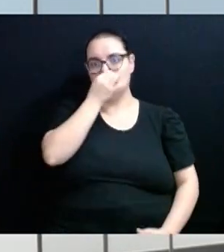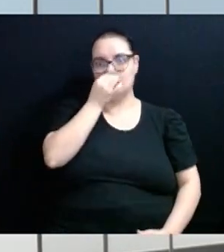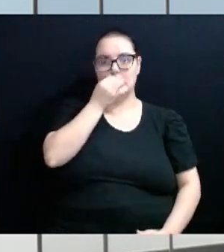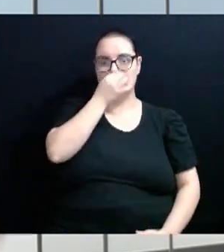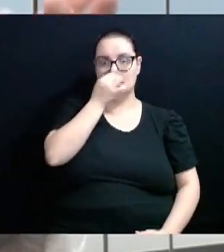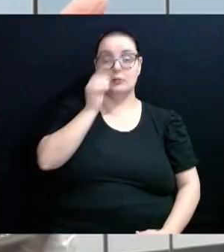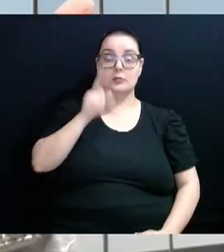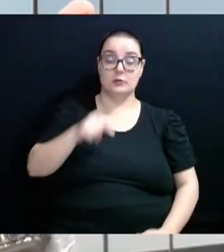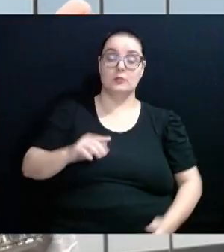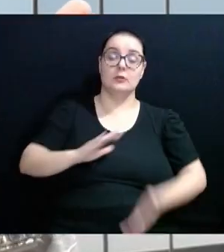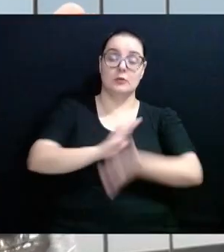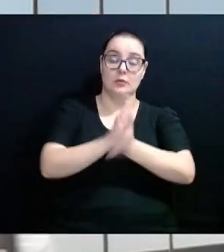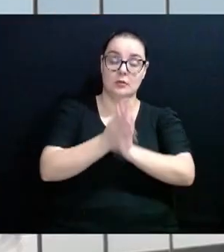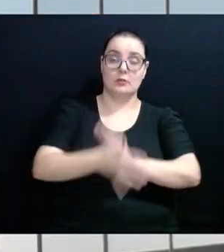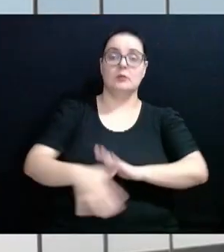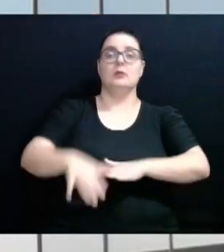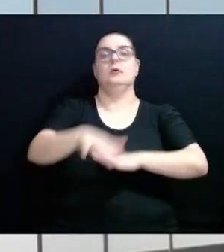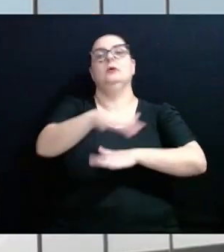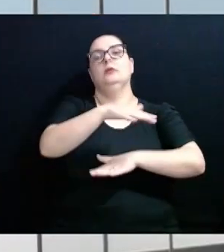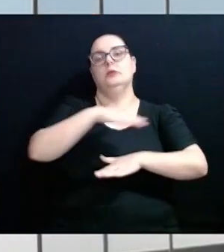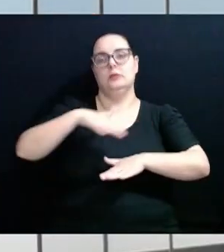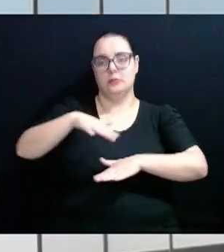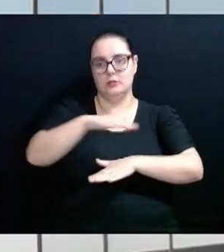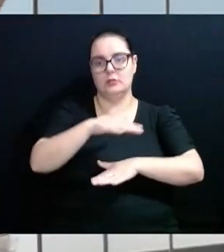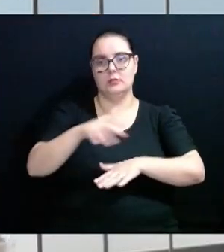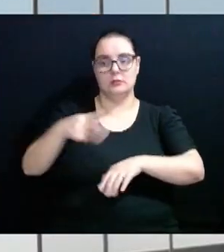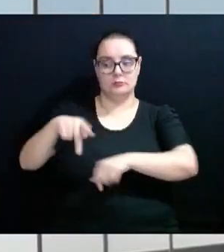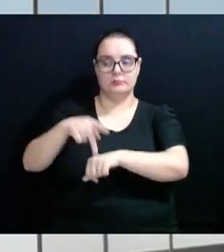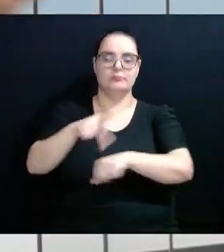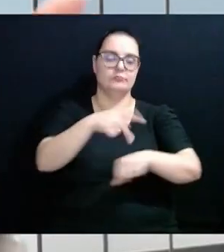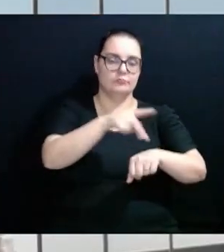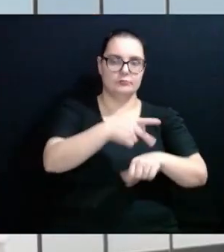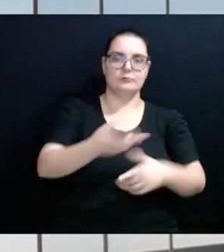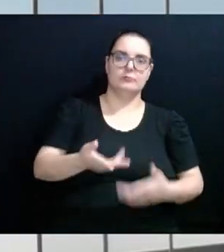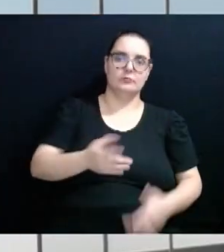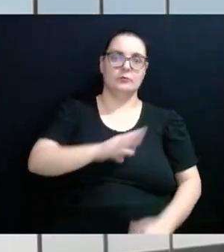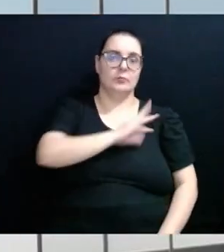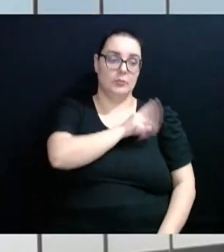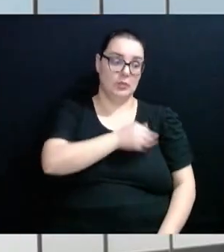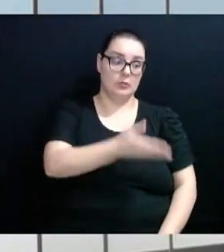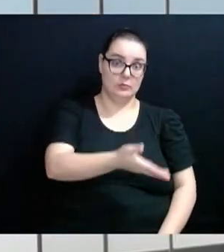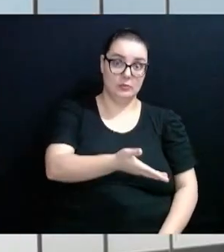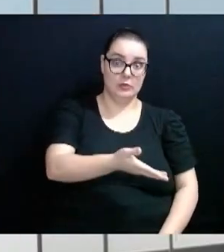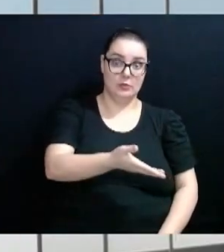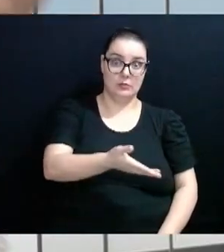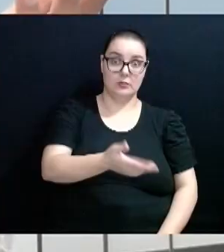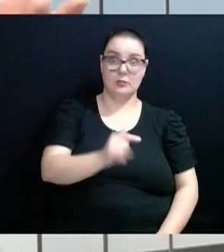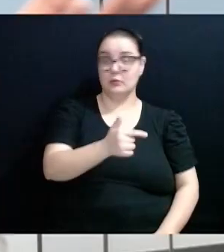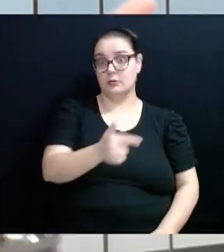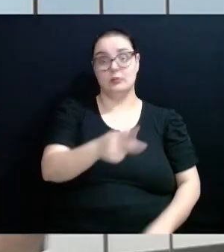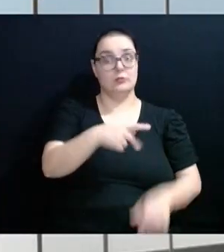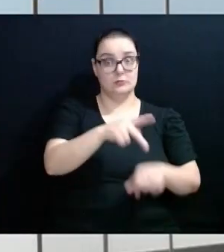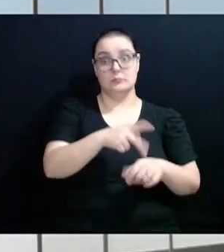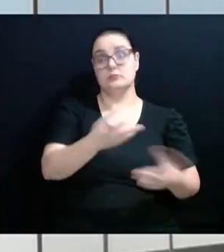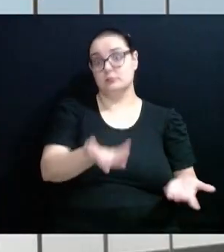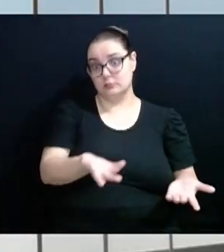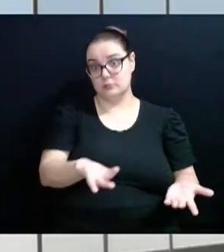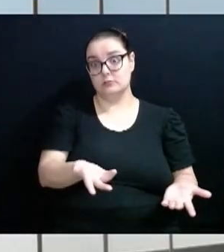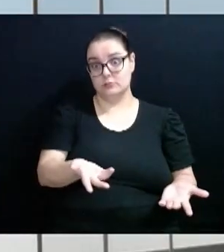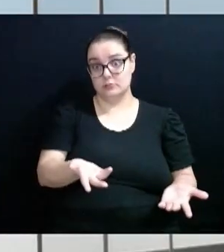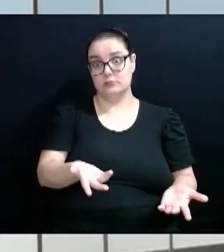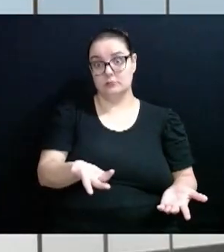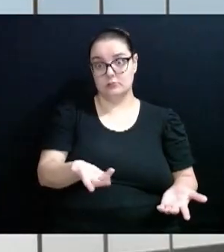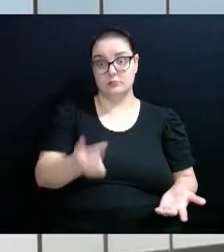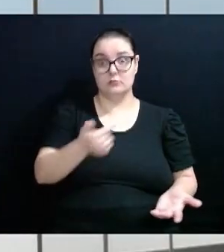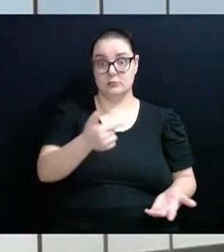soberania dos países, no caso dos palestinos, e como eles não têm país, né? Então não tem ainda essa